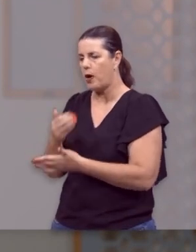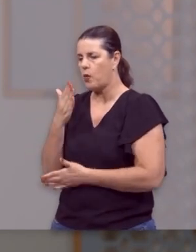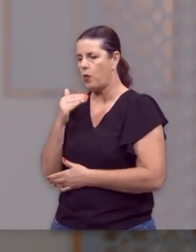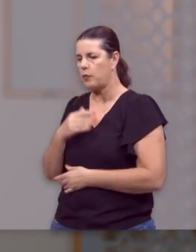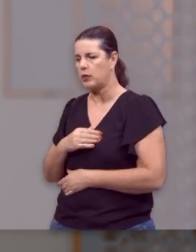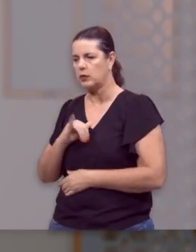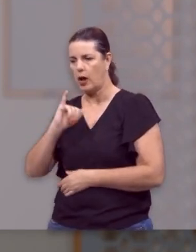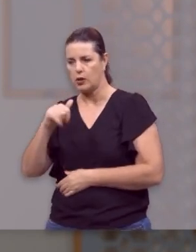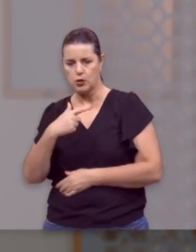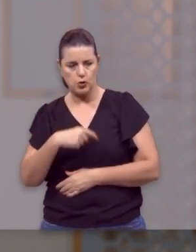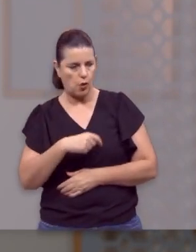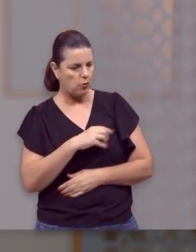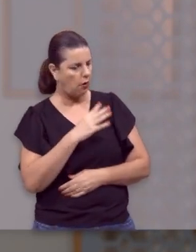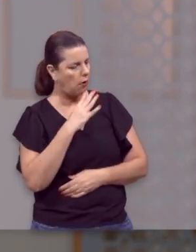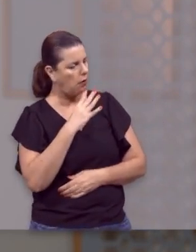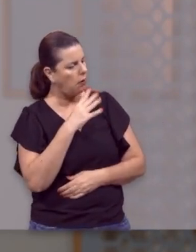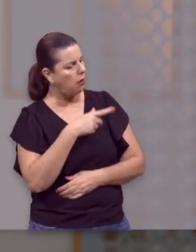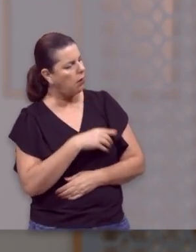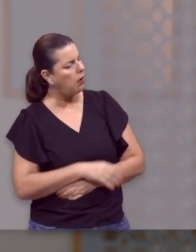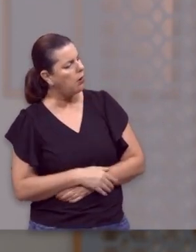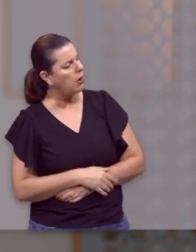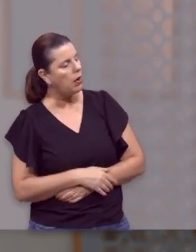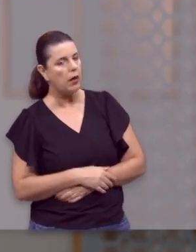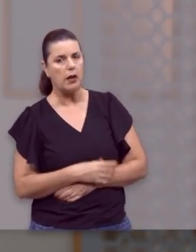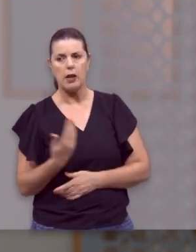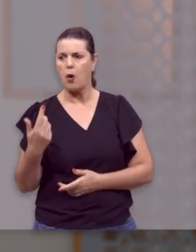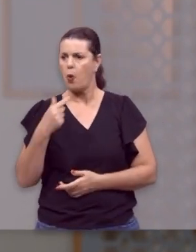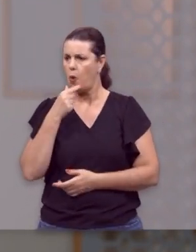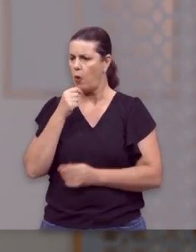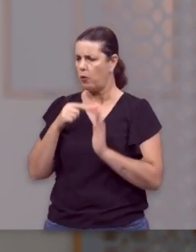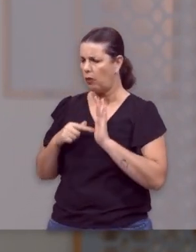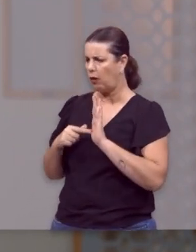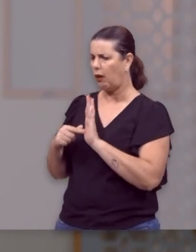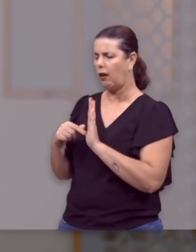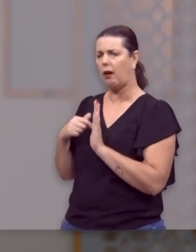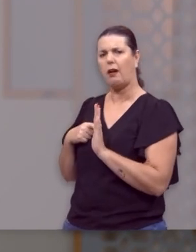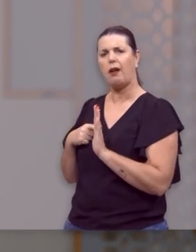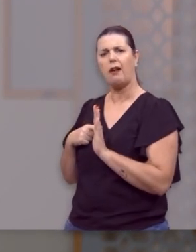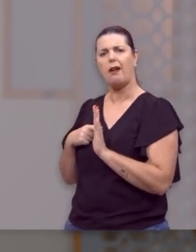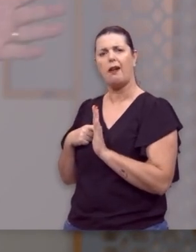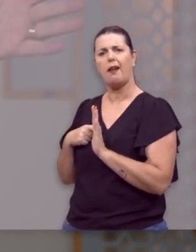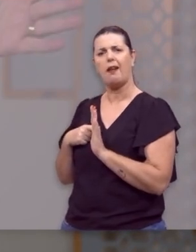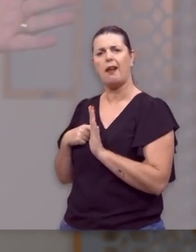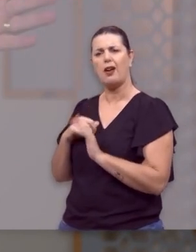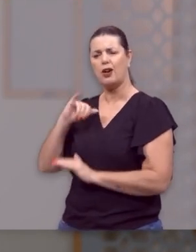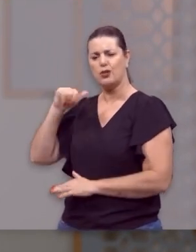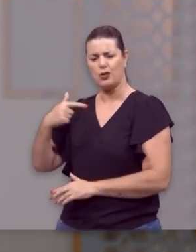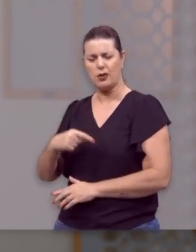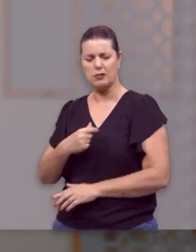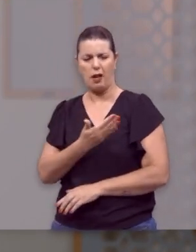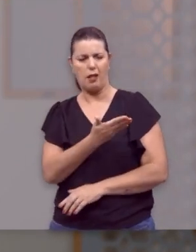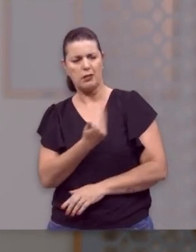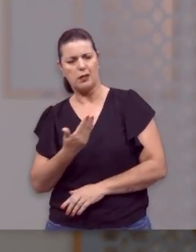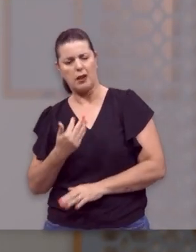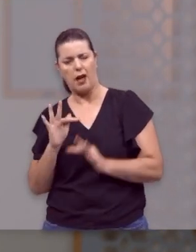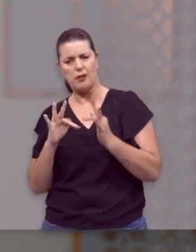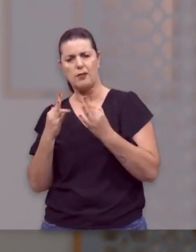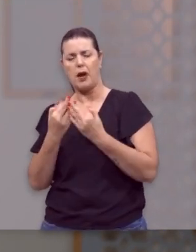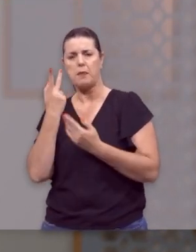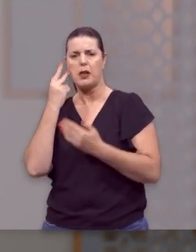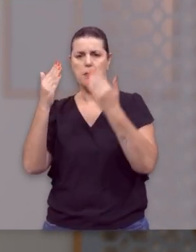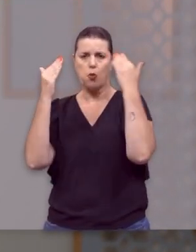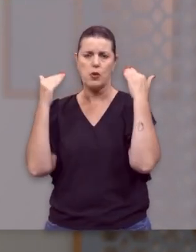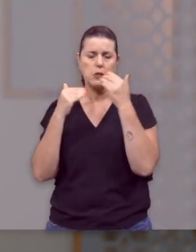os reconhece. Oportunamente José se revela a eles. Depois José traz toda a sua família para o